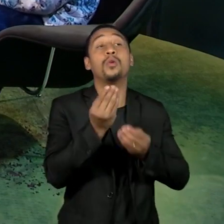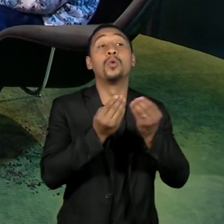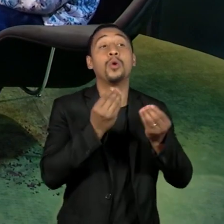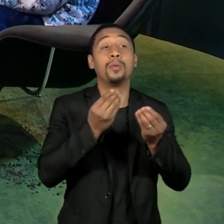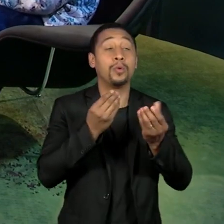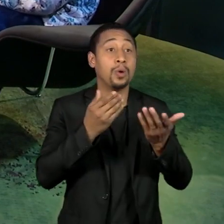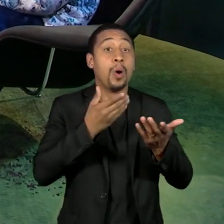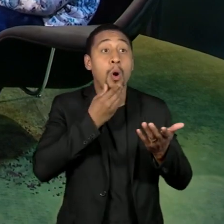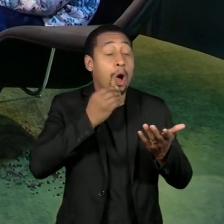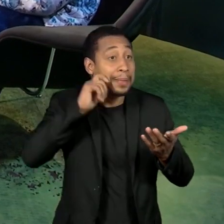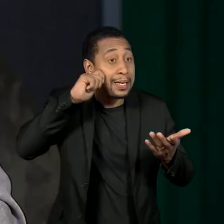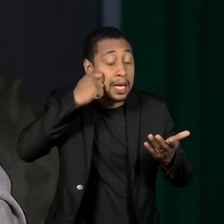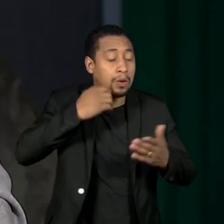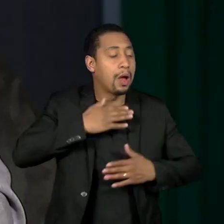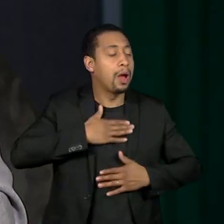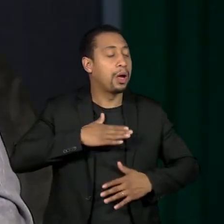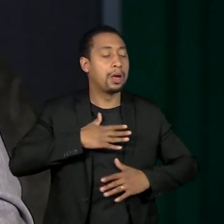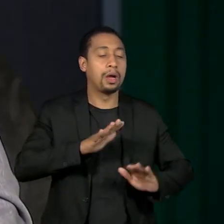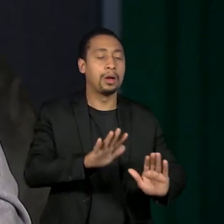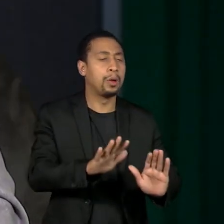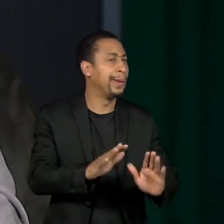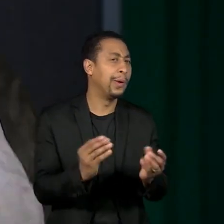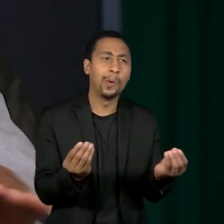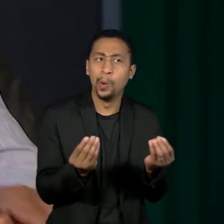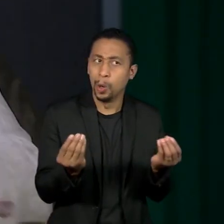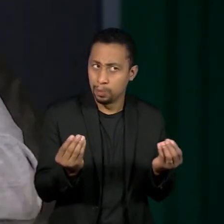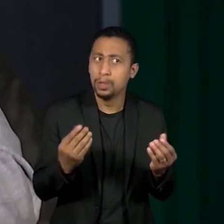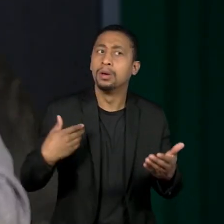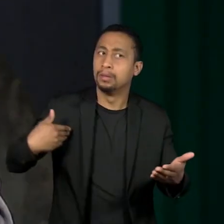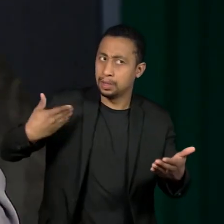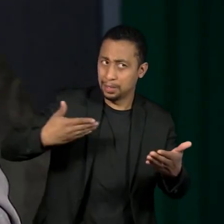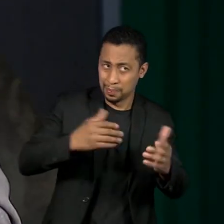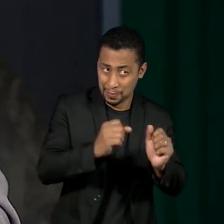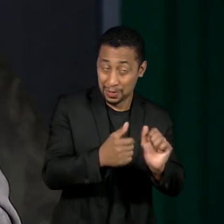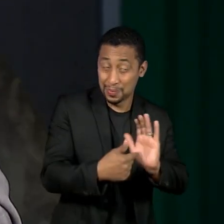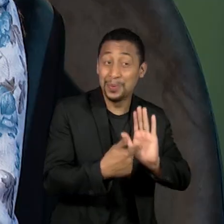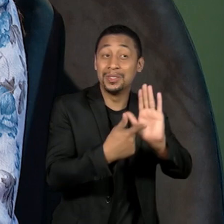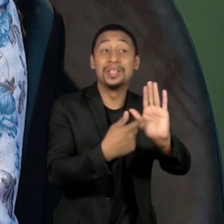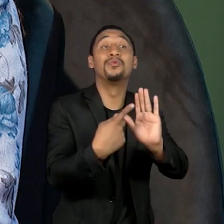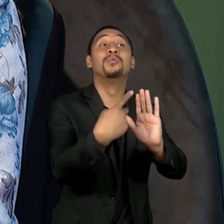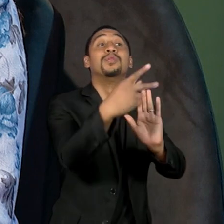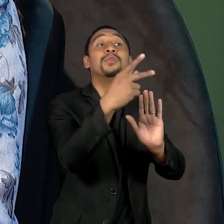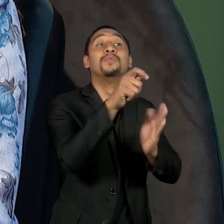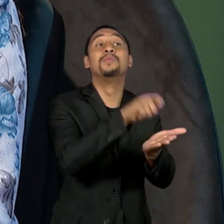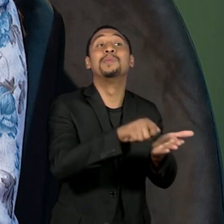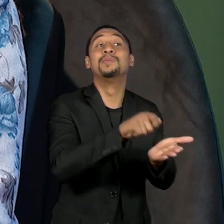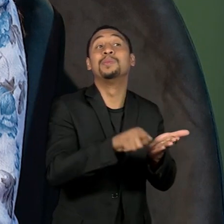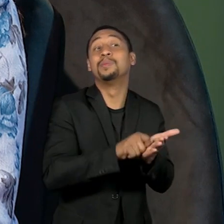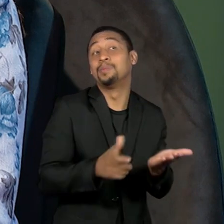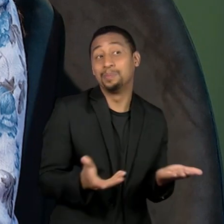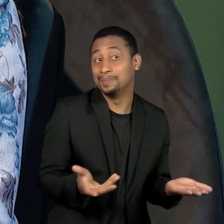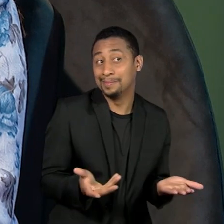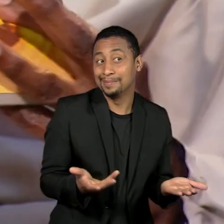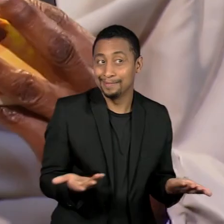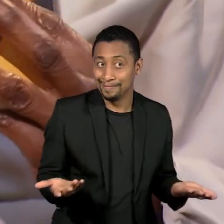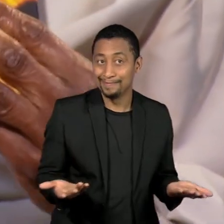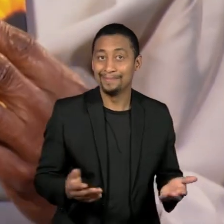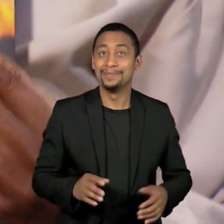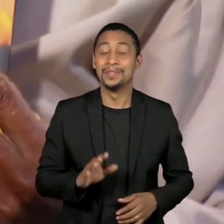e de ser um negro no nosso país há muito tempo. Mostra pra gente aí algumas das suas obras